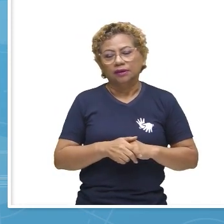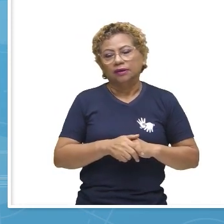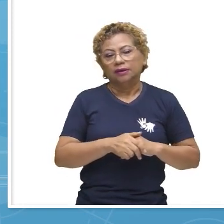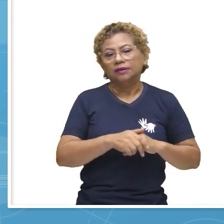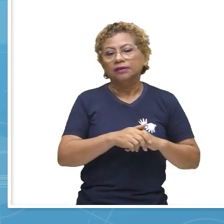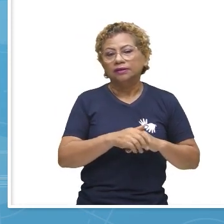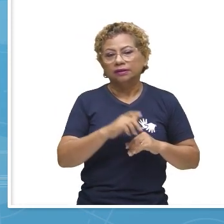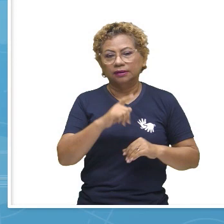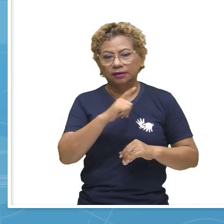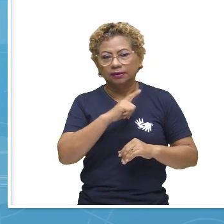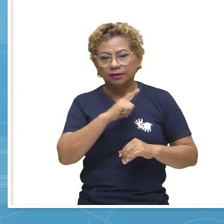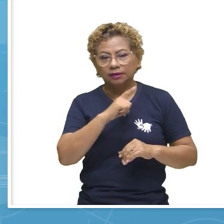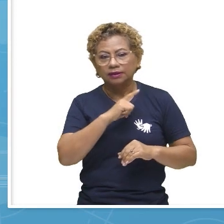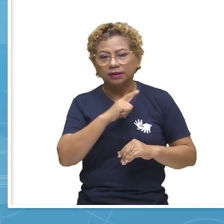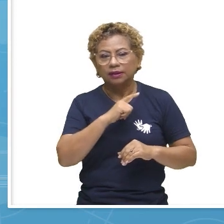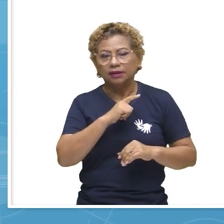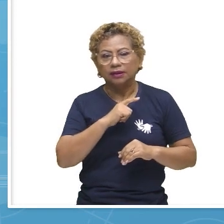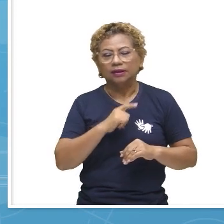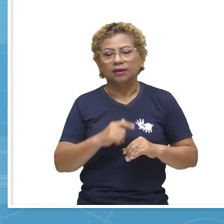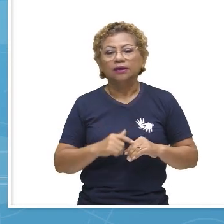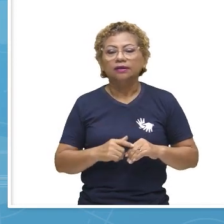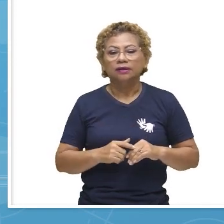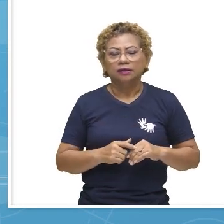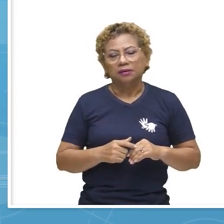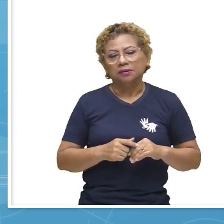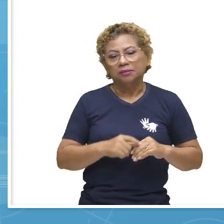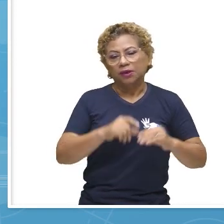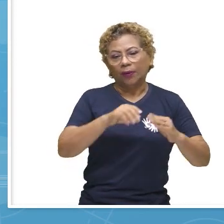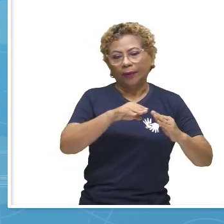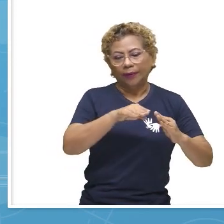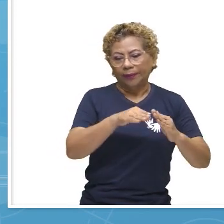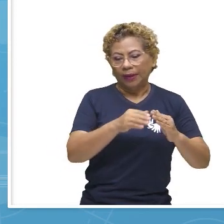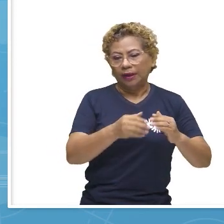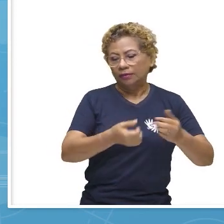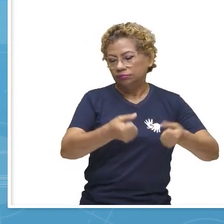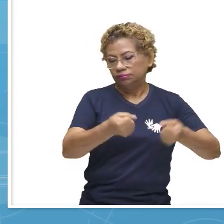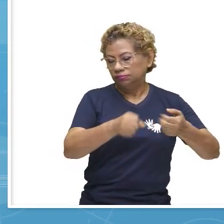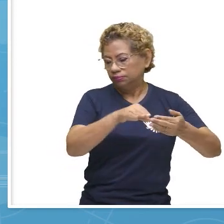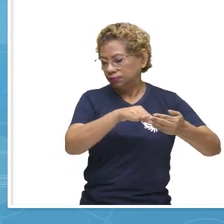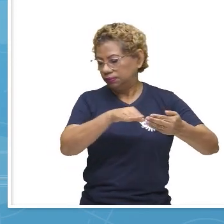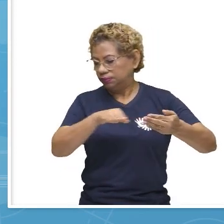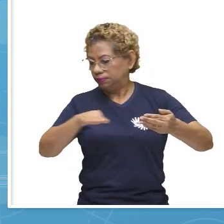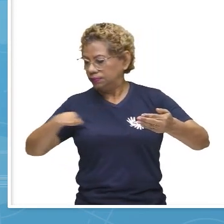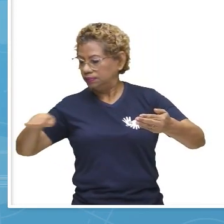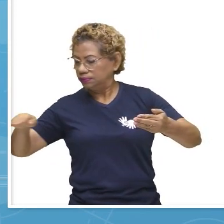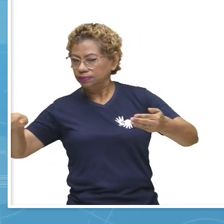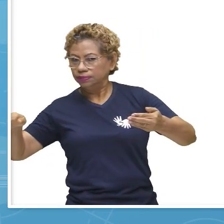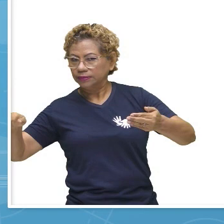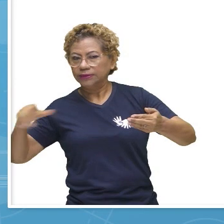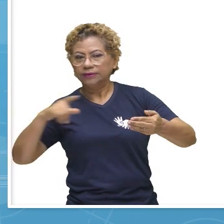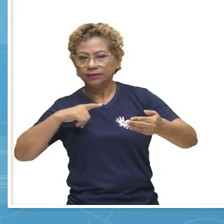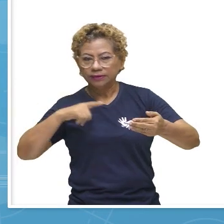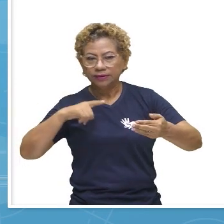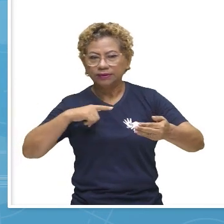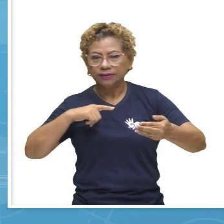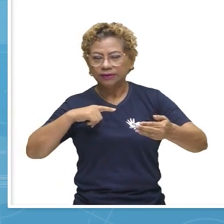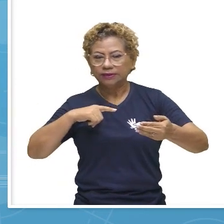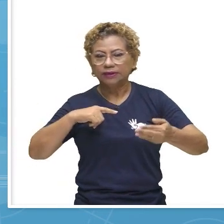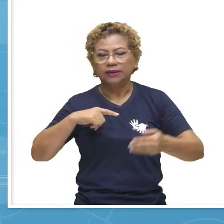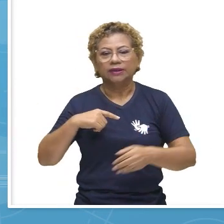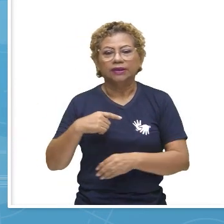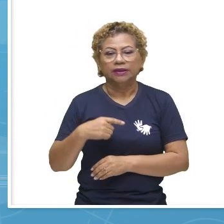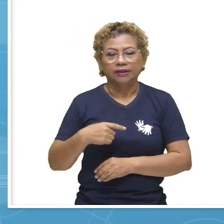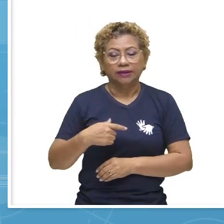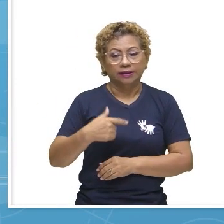retangular tem 23 metros de comprimento por 12 metros de largura. O